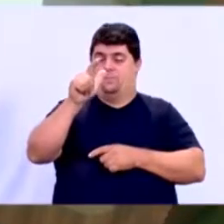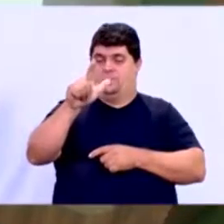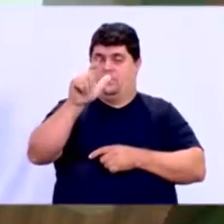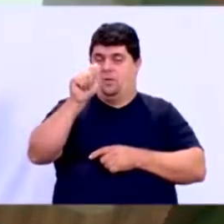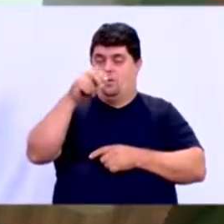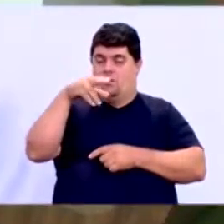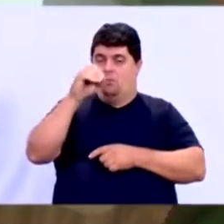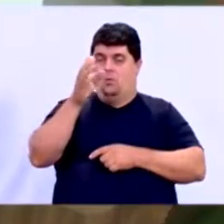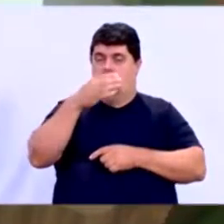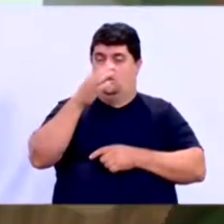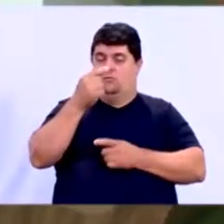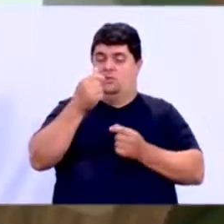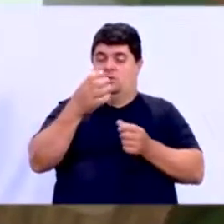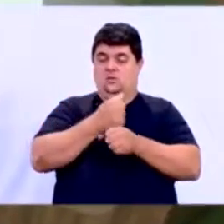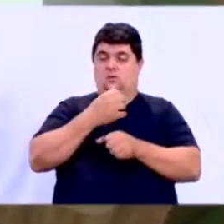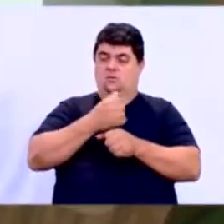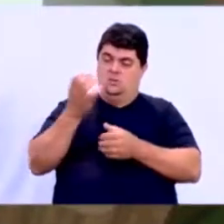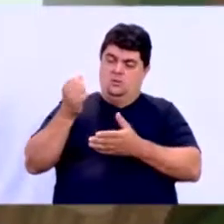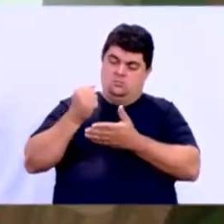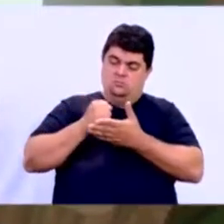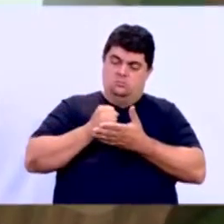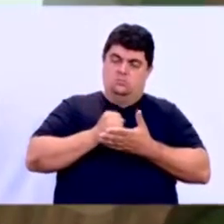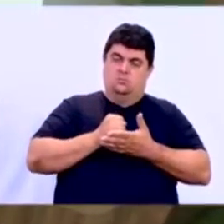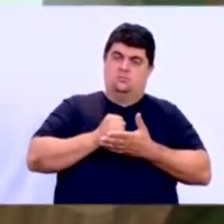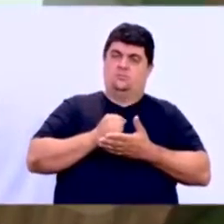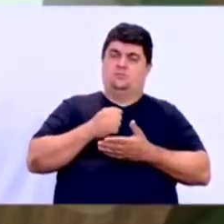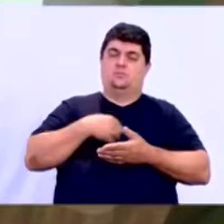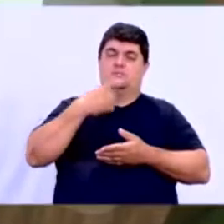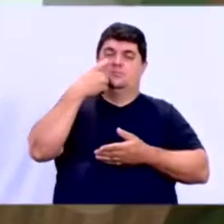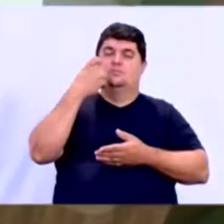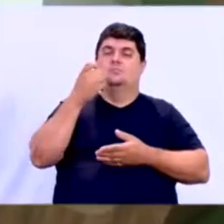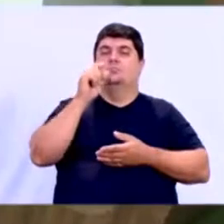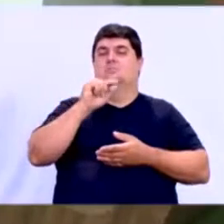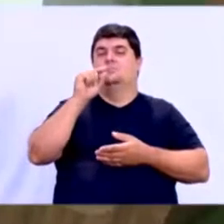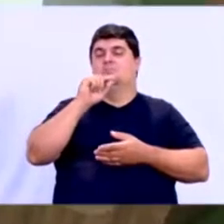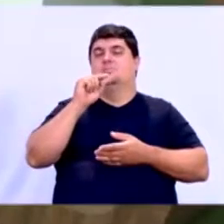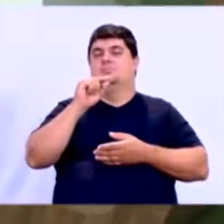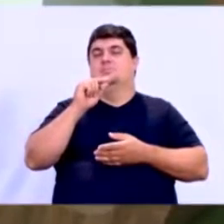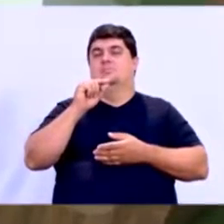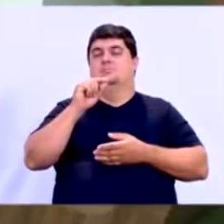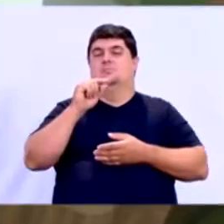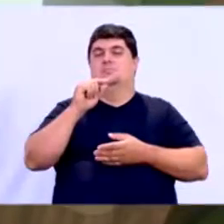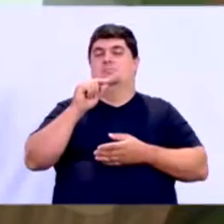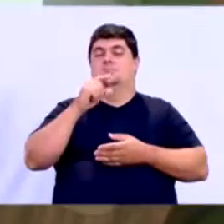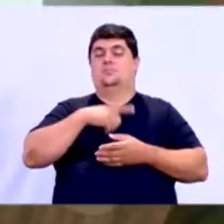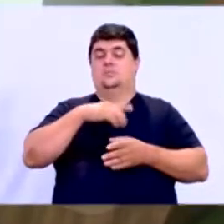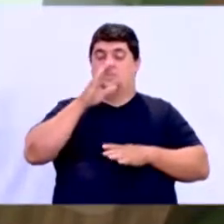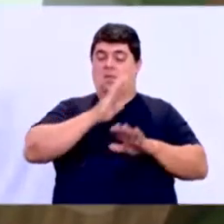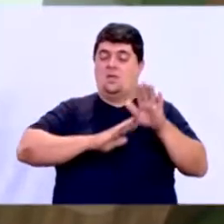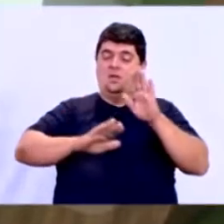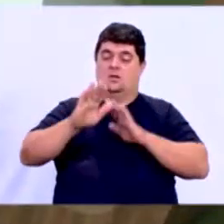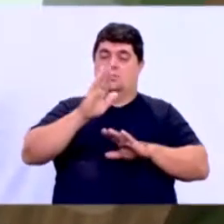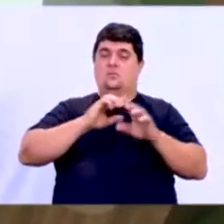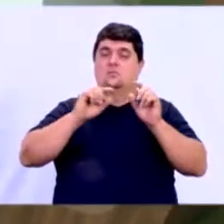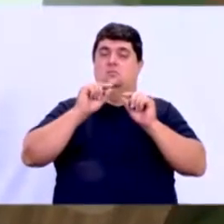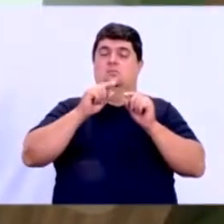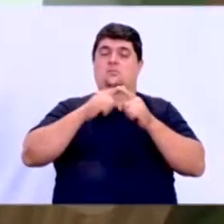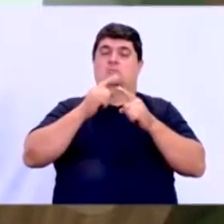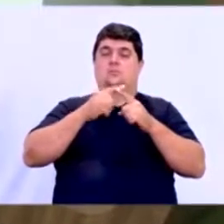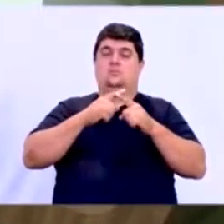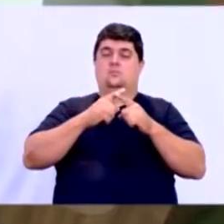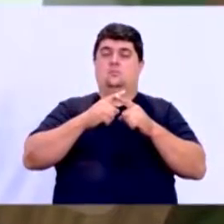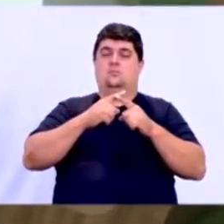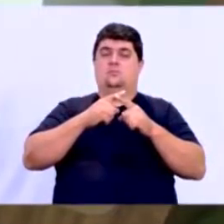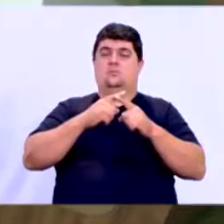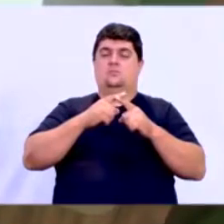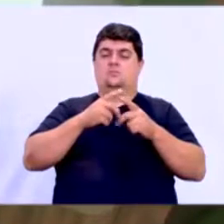quer contribuir conosco? Também é interessante a gente tomar bastante atenção para esse plano, até porque a